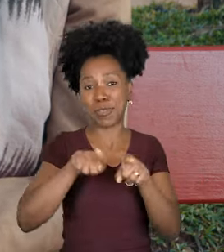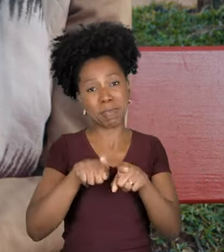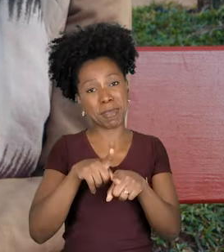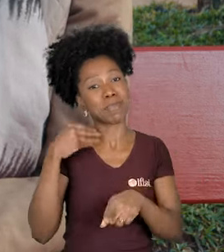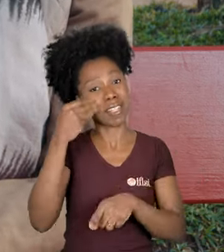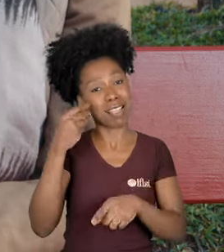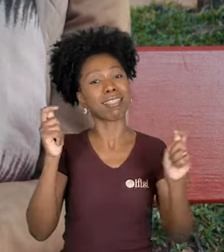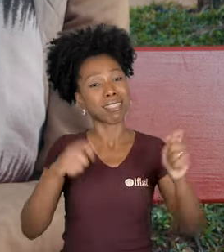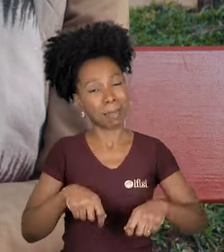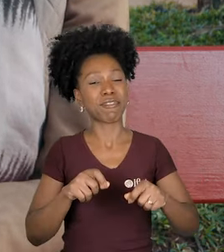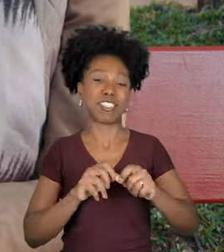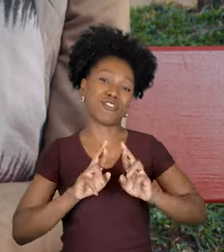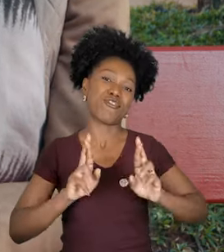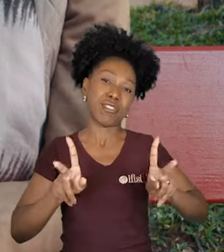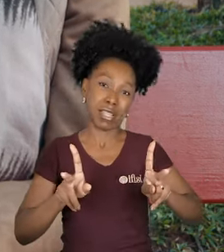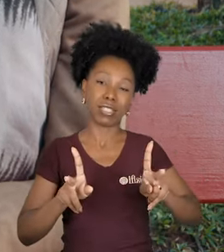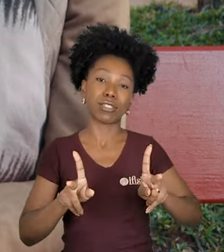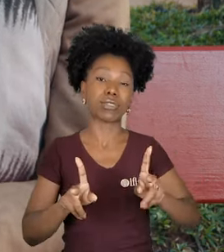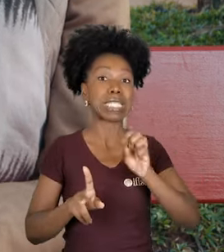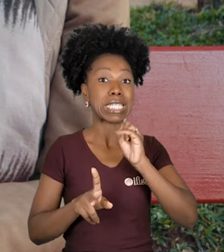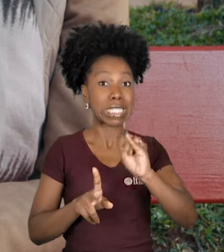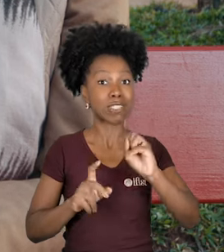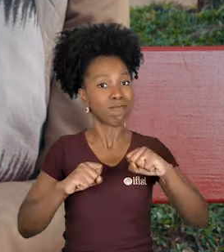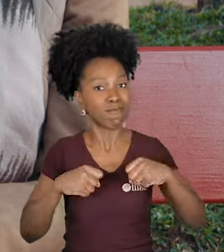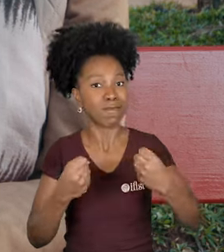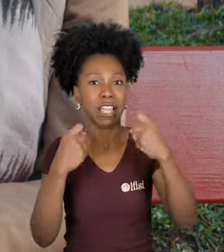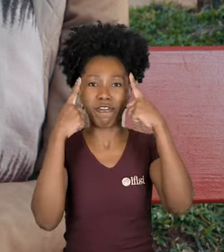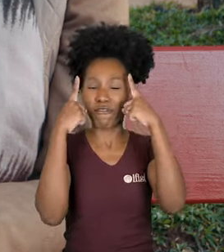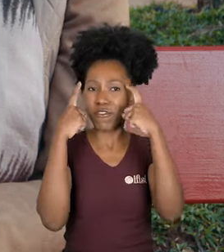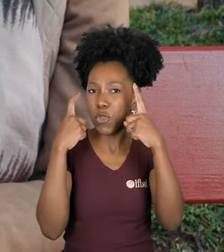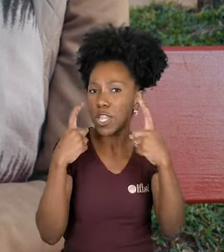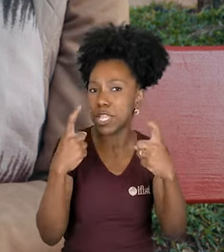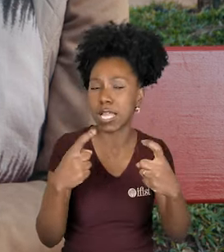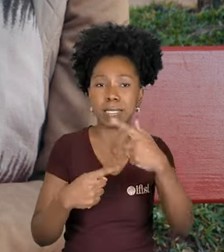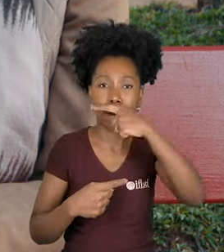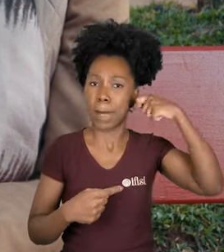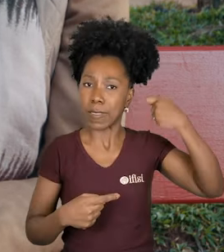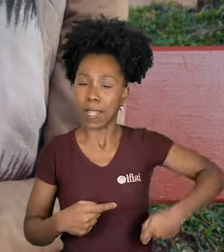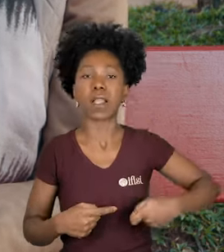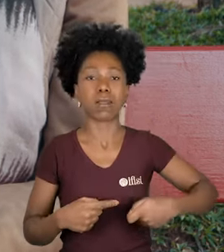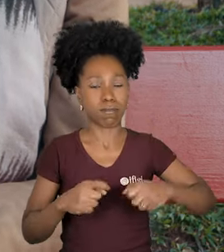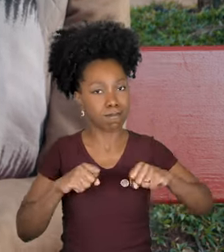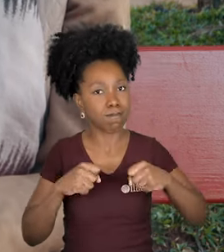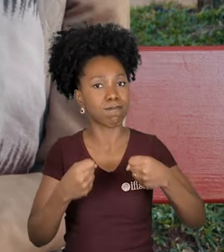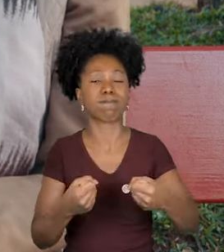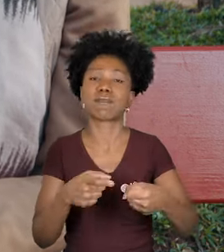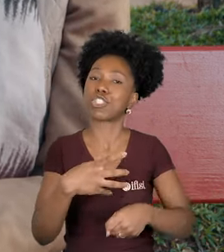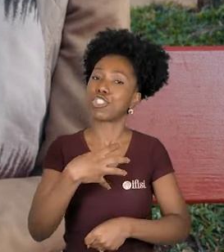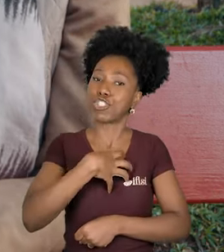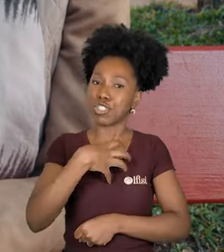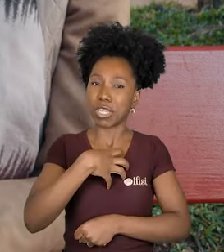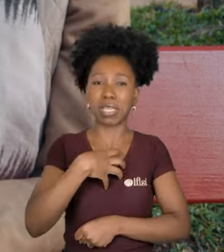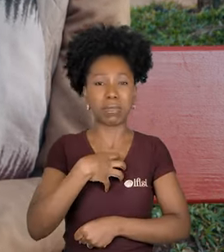nós, de que é possível fazer diferente, desde que a gente enfrente essas violências patriarcais e que a gente enfrente